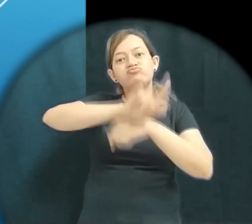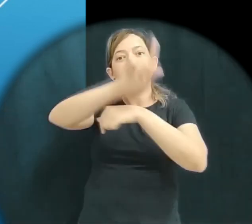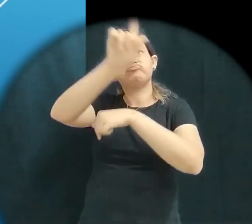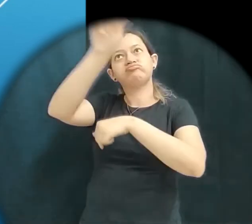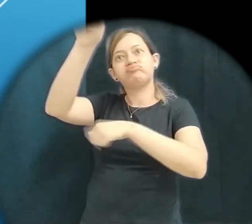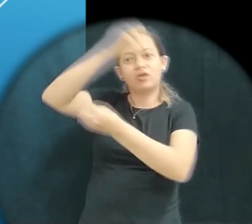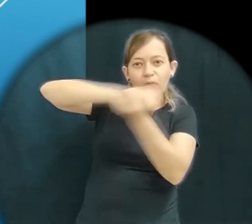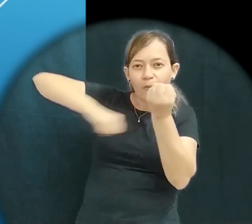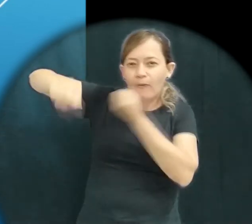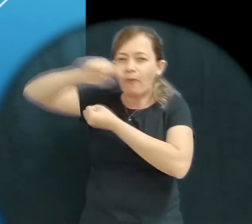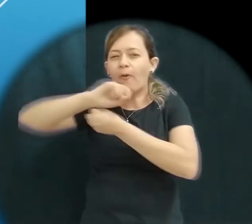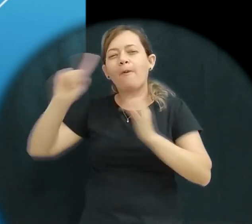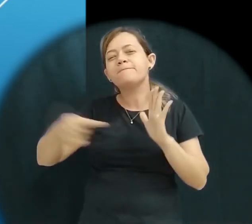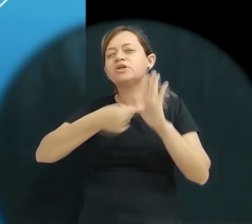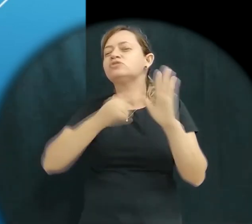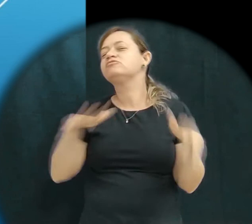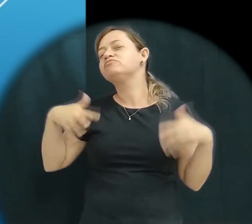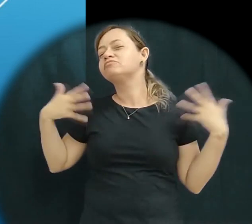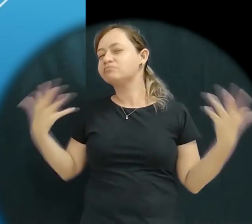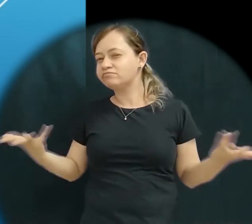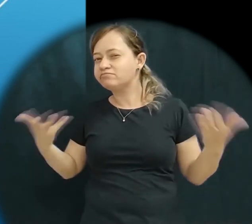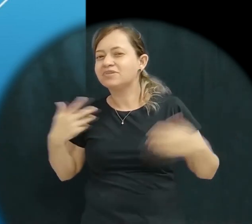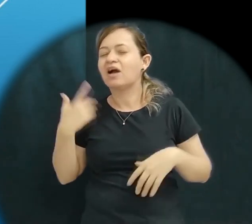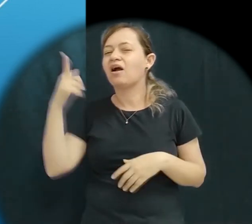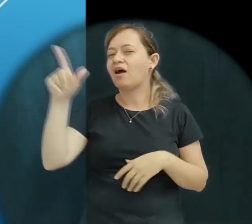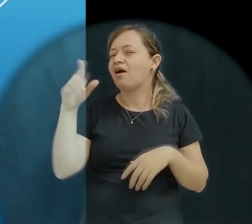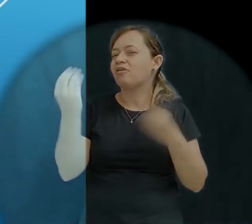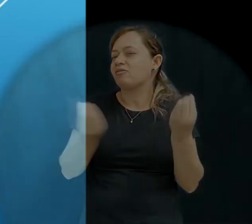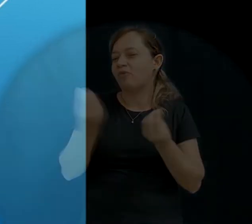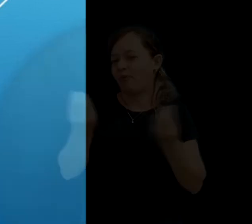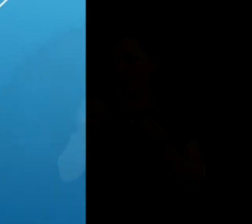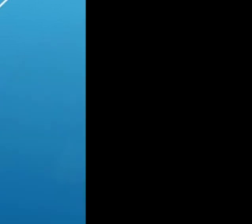espacial? Qual o objetivo tanto da corrida armamentista quanto da corrida espacial?